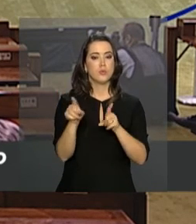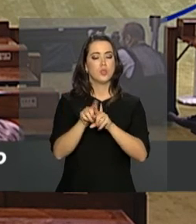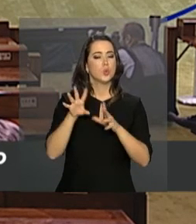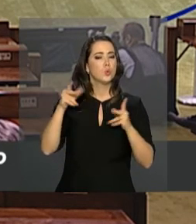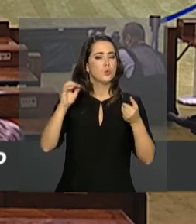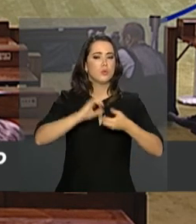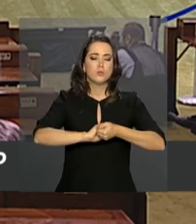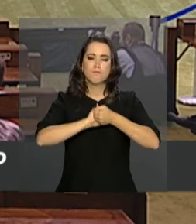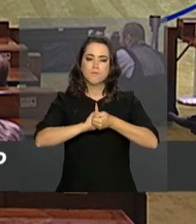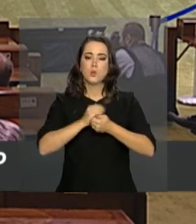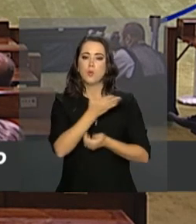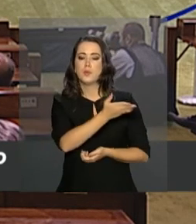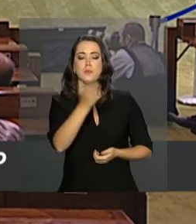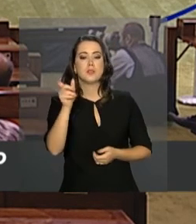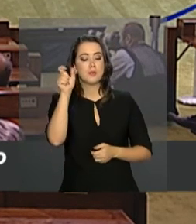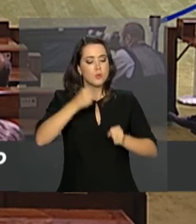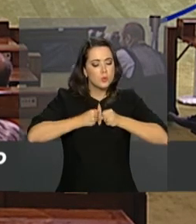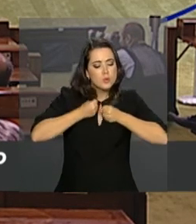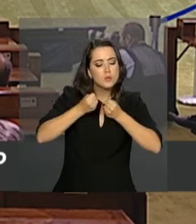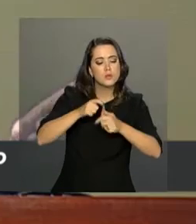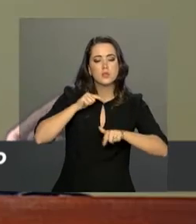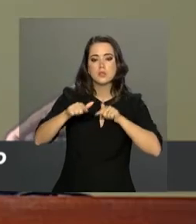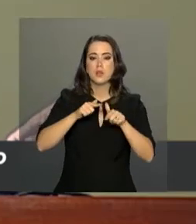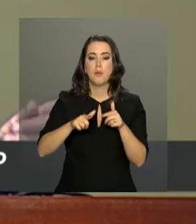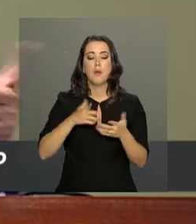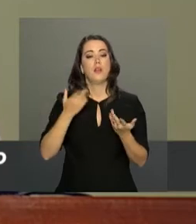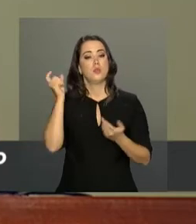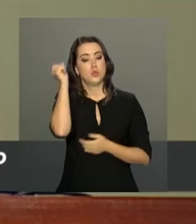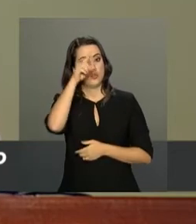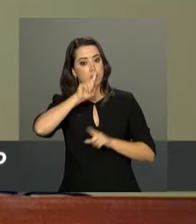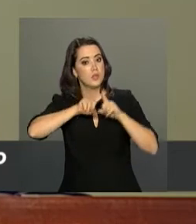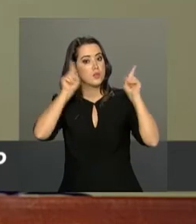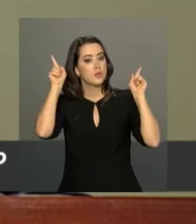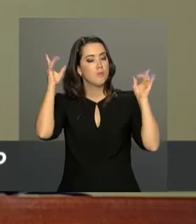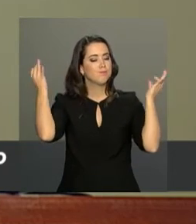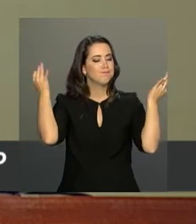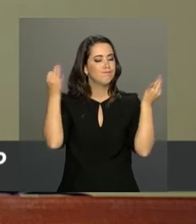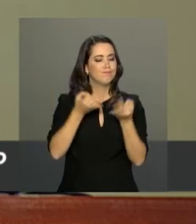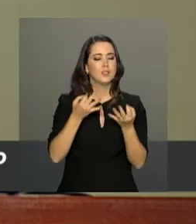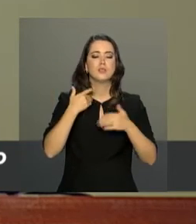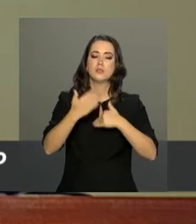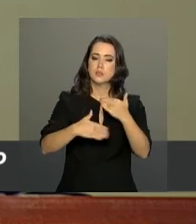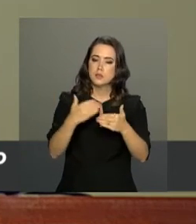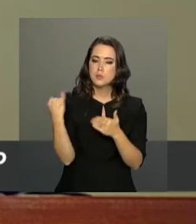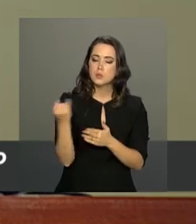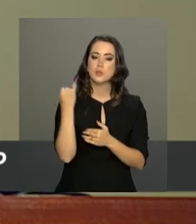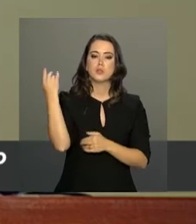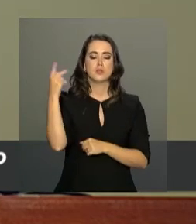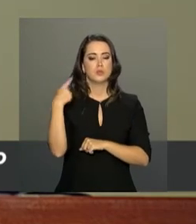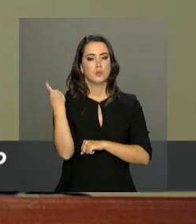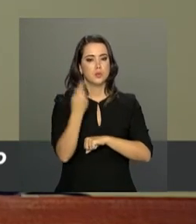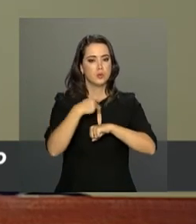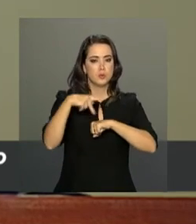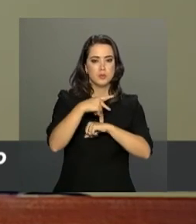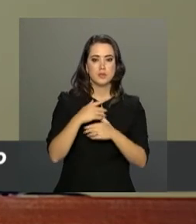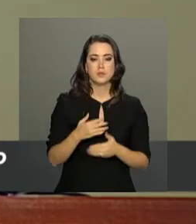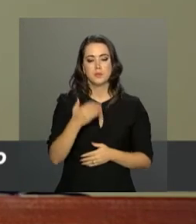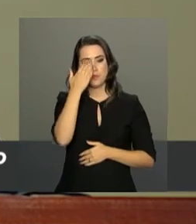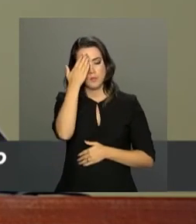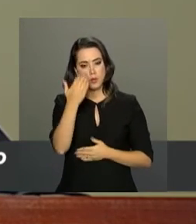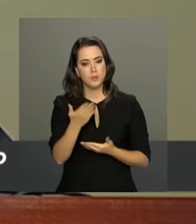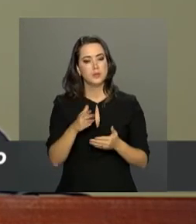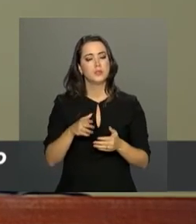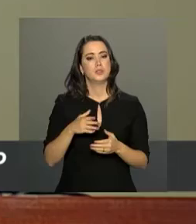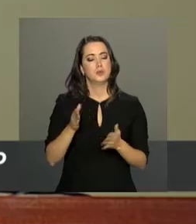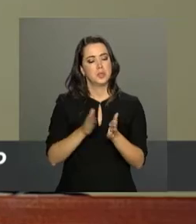que se dedicaram a essa tarefa árdua porém extremamente produtiva para o nosso país das